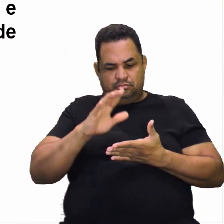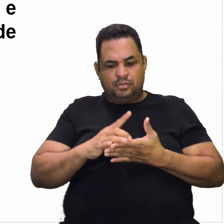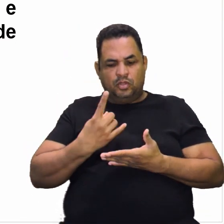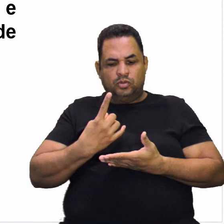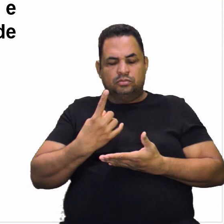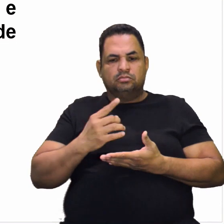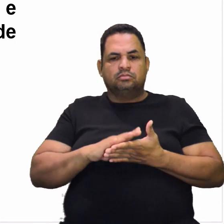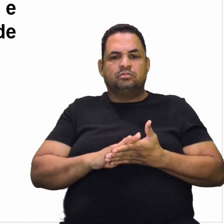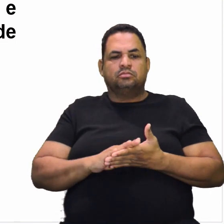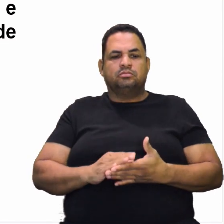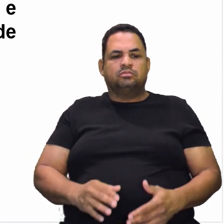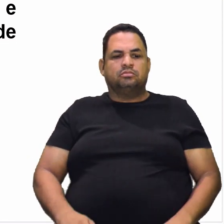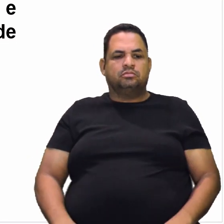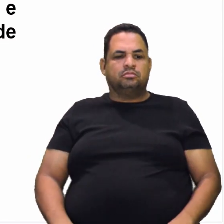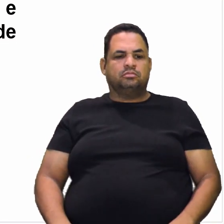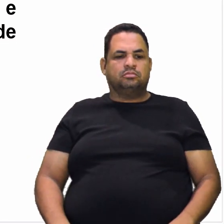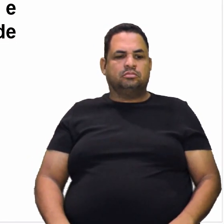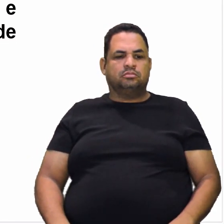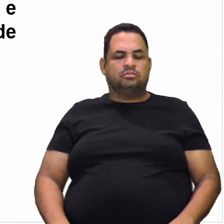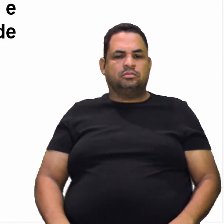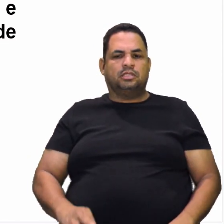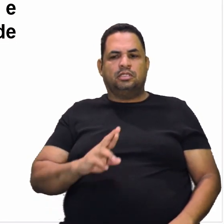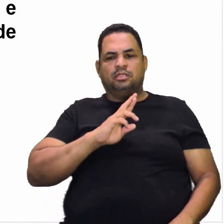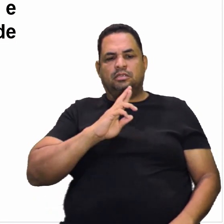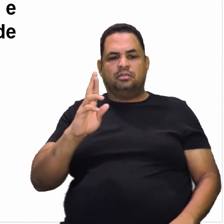ela é chamada de uma religião